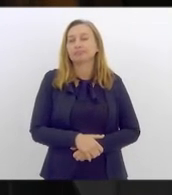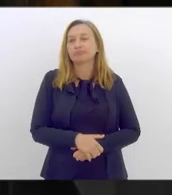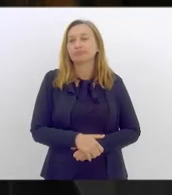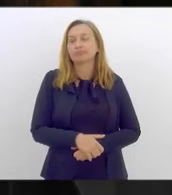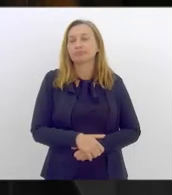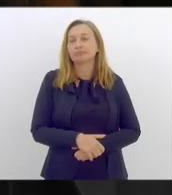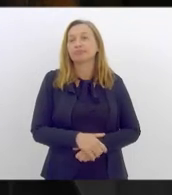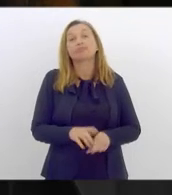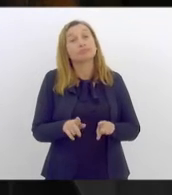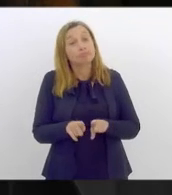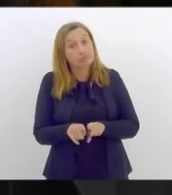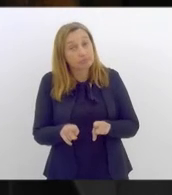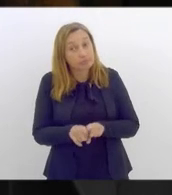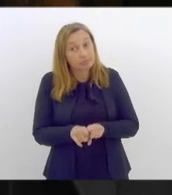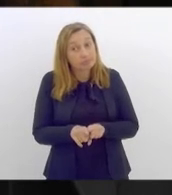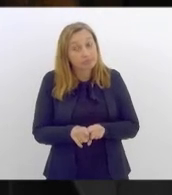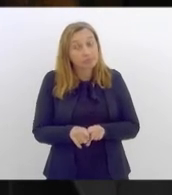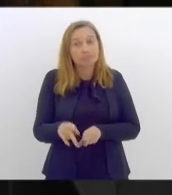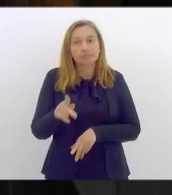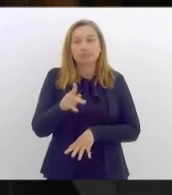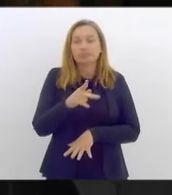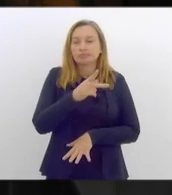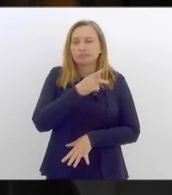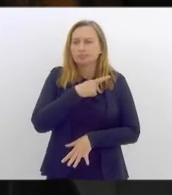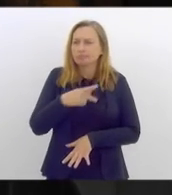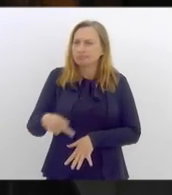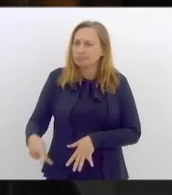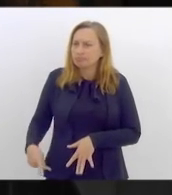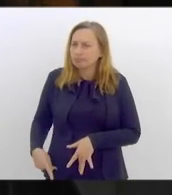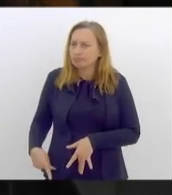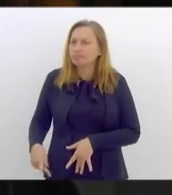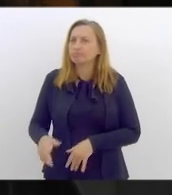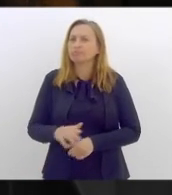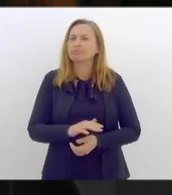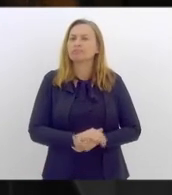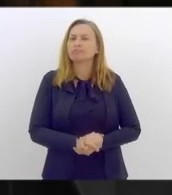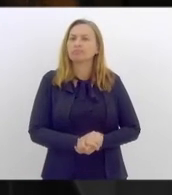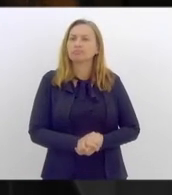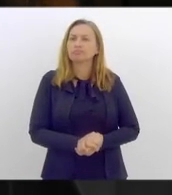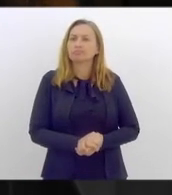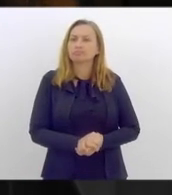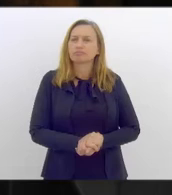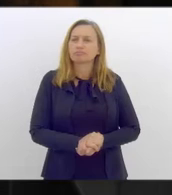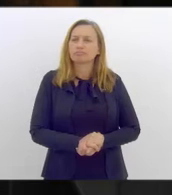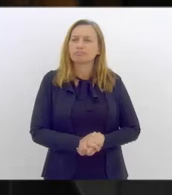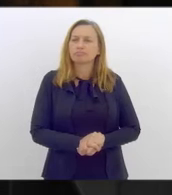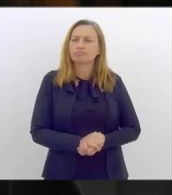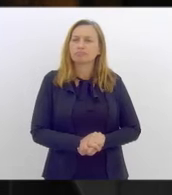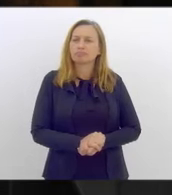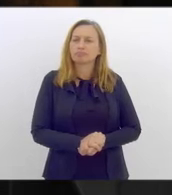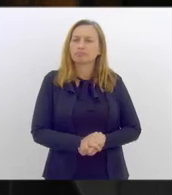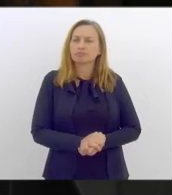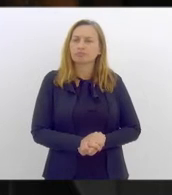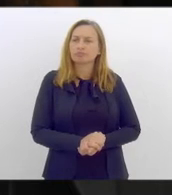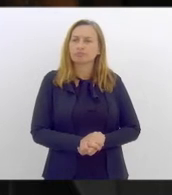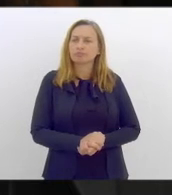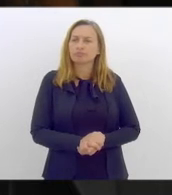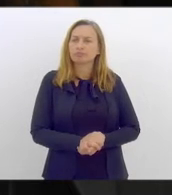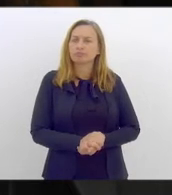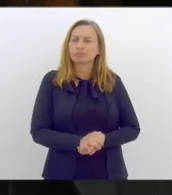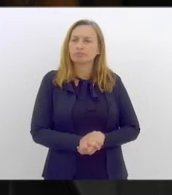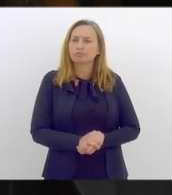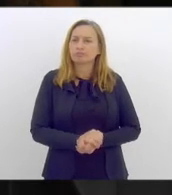e também fez assim o Presidente da República navegou na popularidade desse